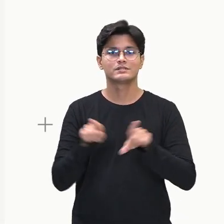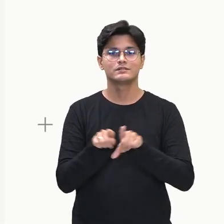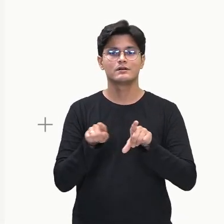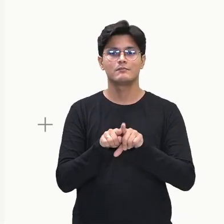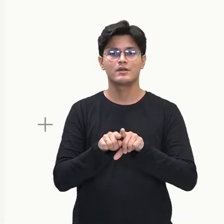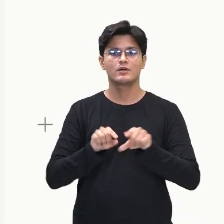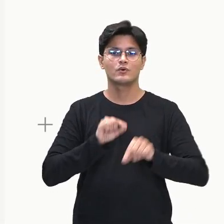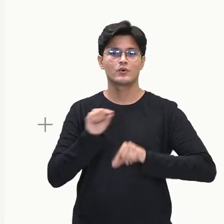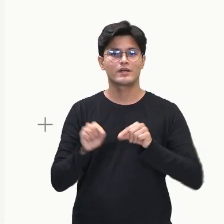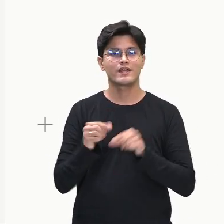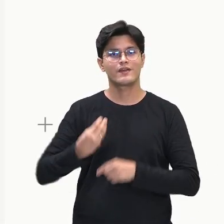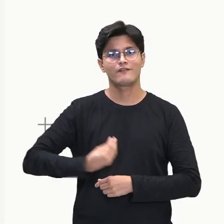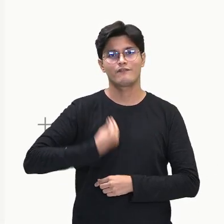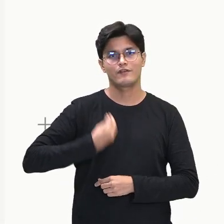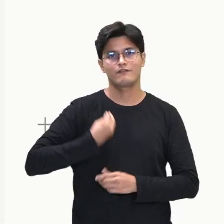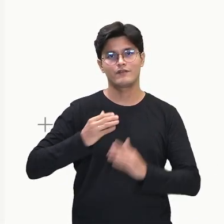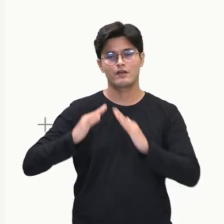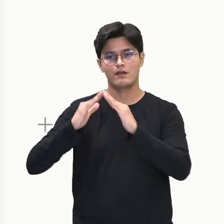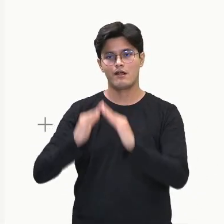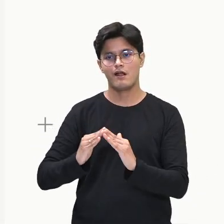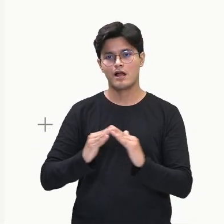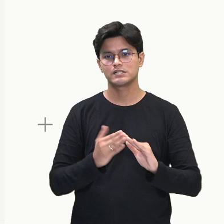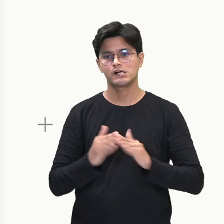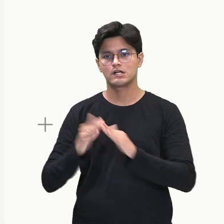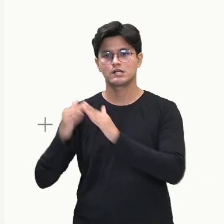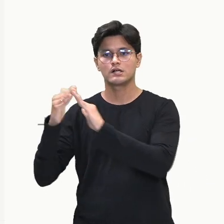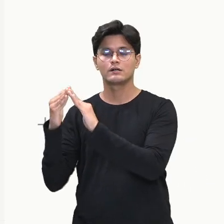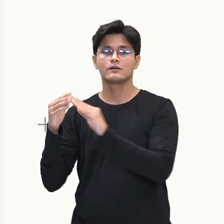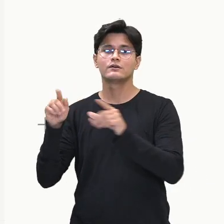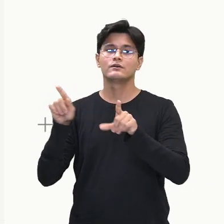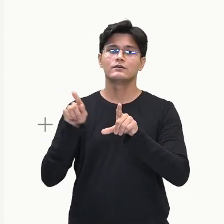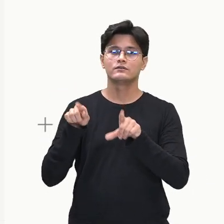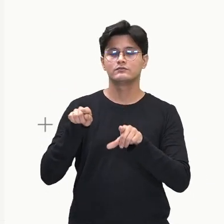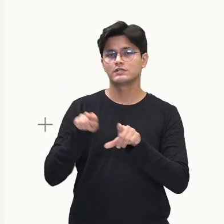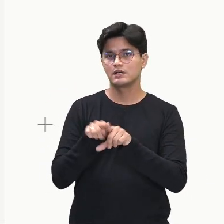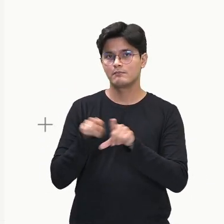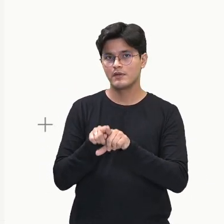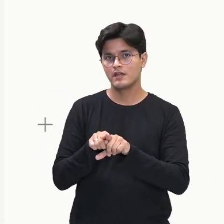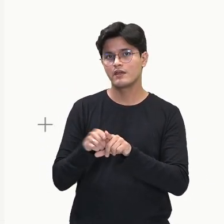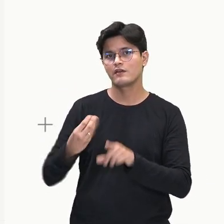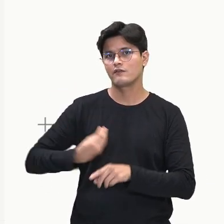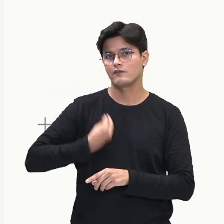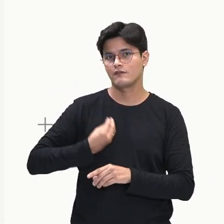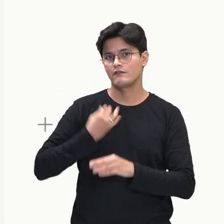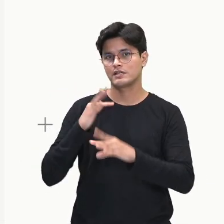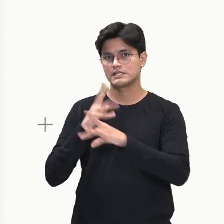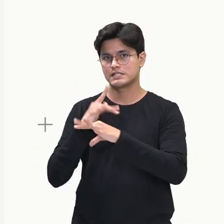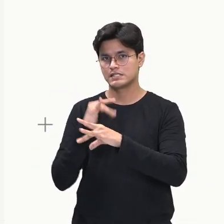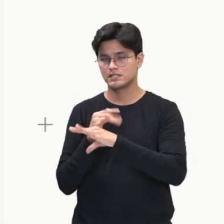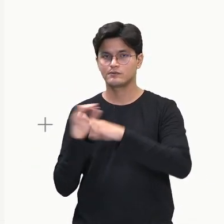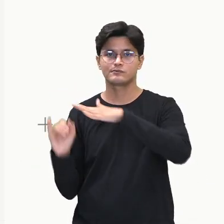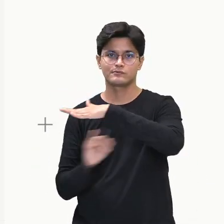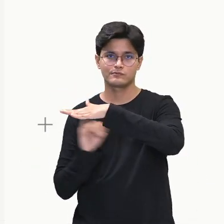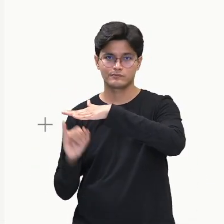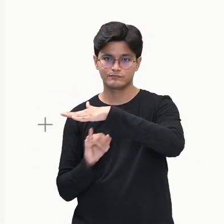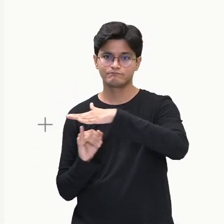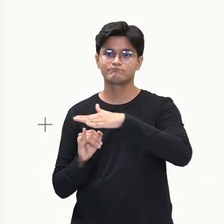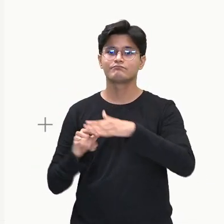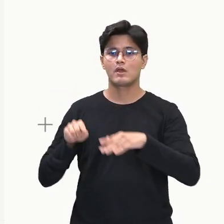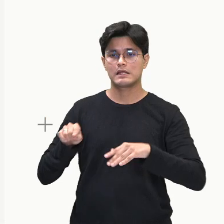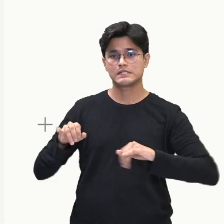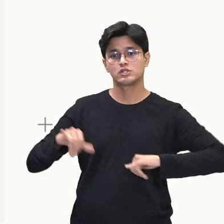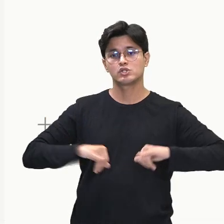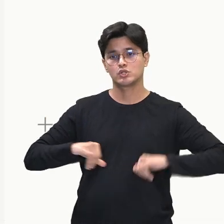naqueles lugares impróprios para a ocupação, estão nas cidades informais, eles também estão sofrendo lá a